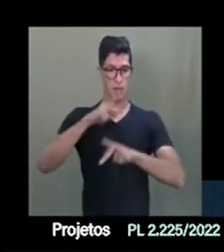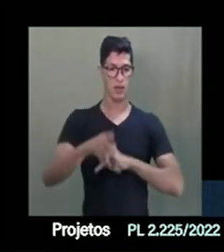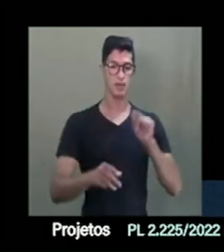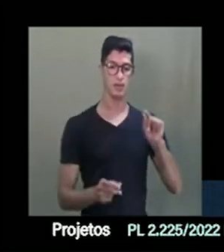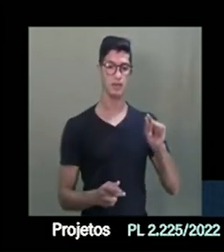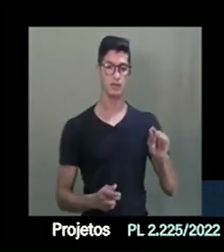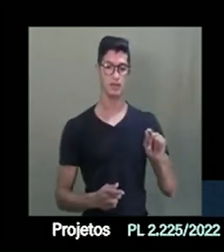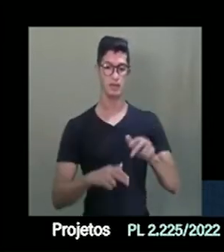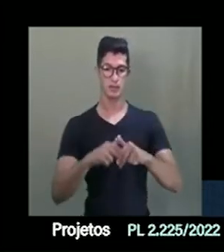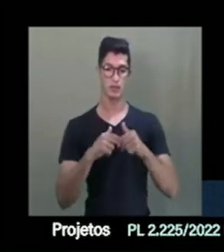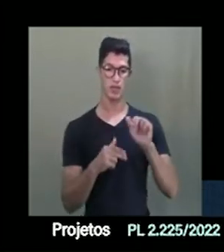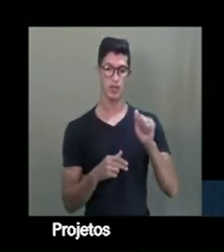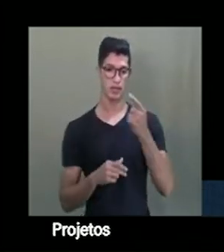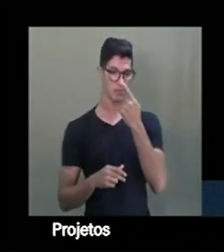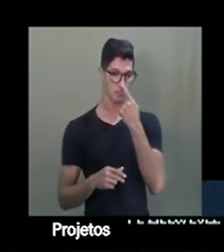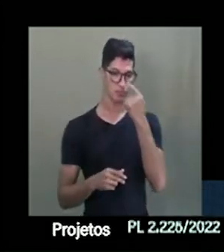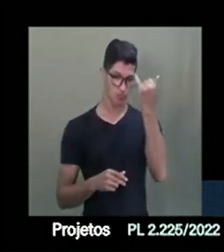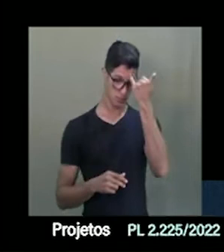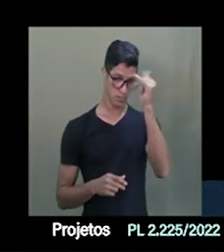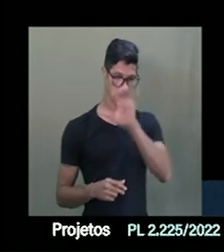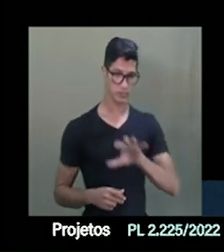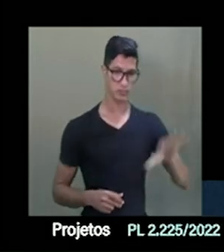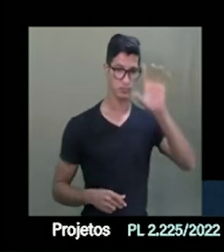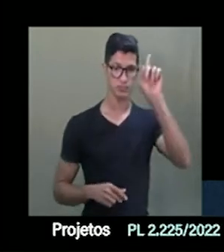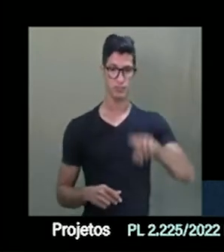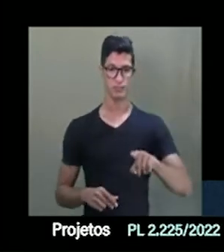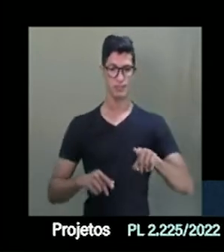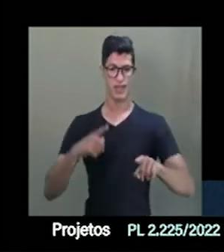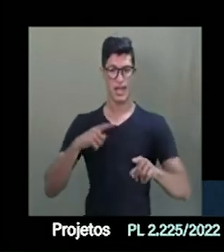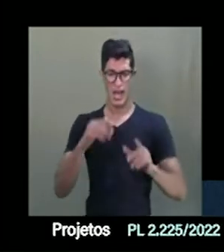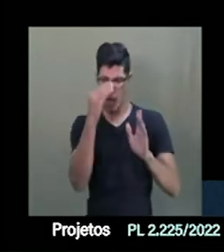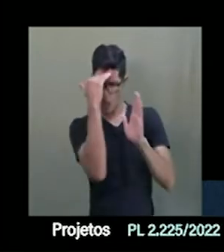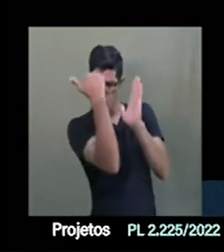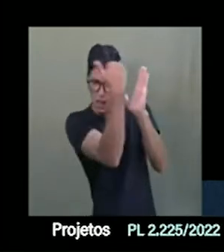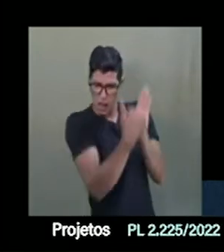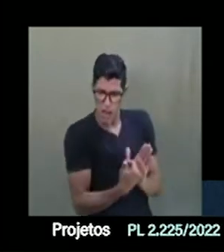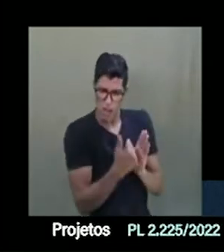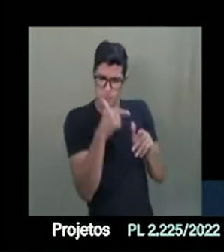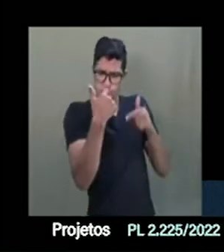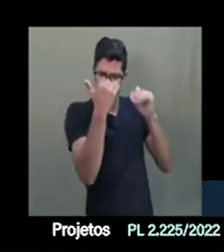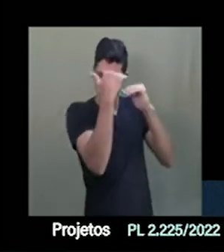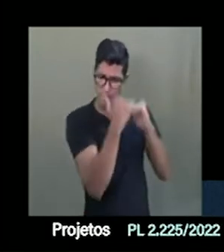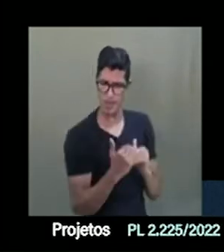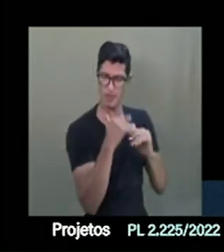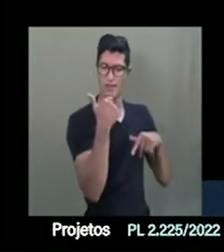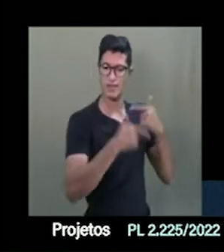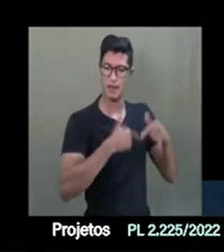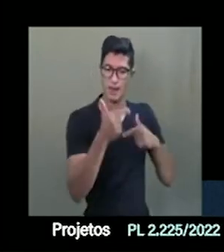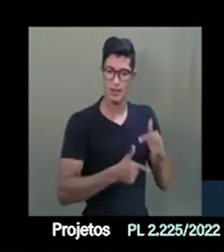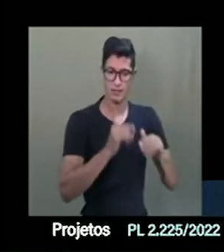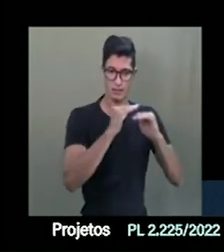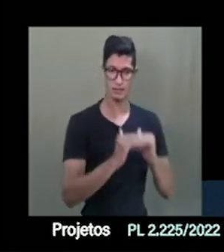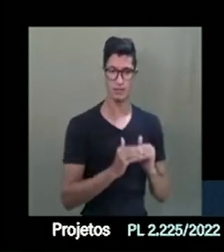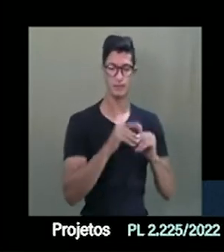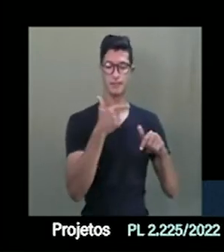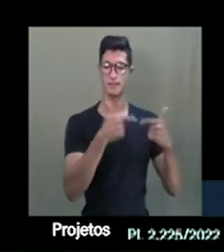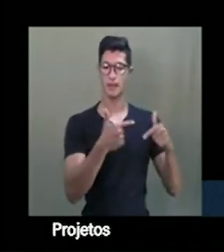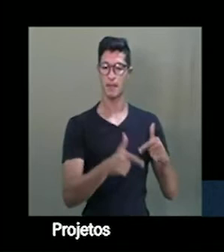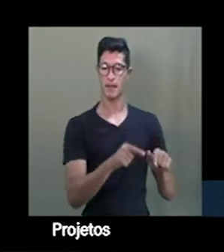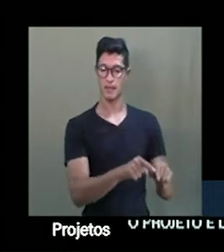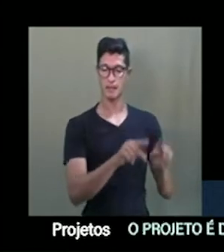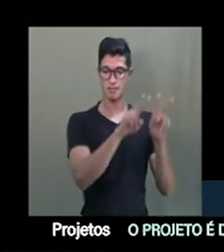que, por afinidade ideológica ou por subordinação trabalhista, funcionários dos